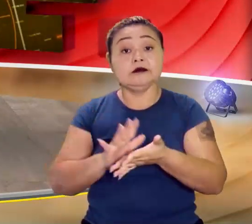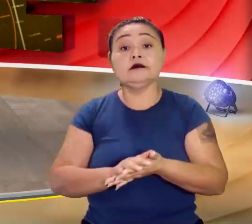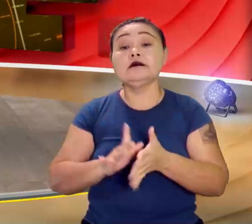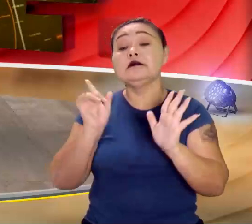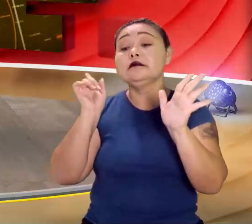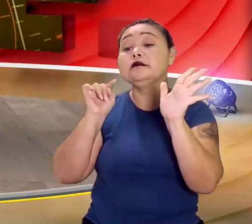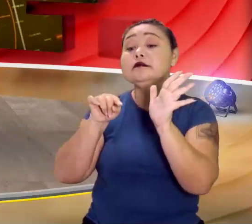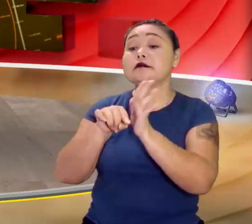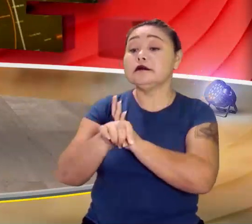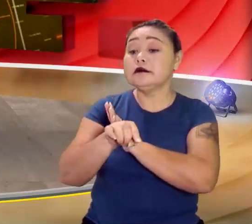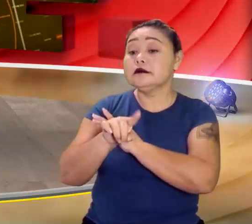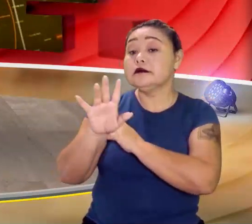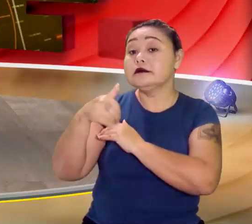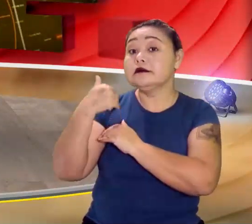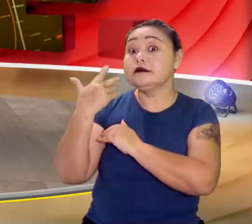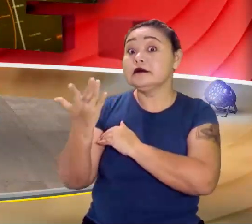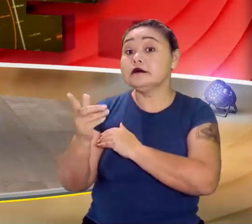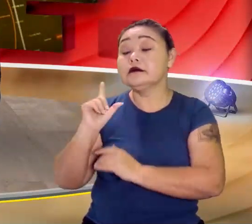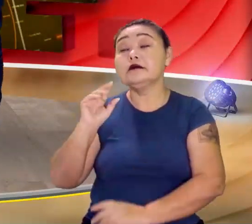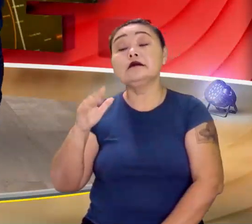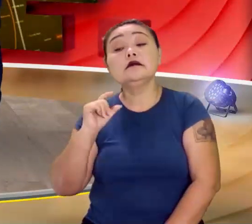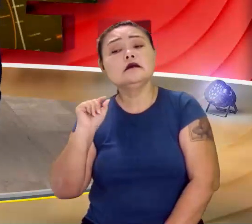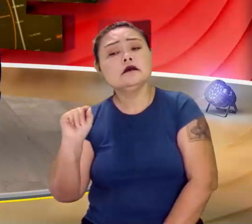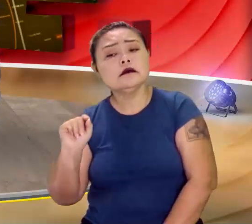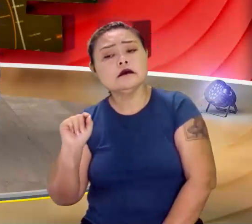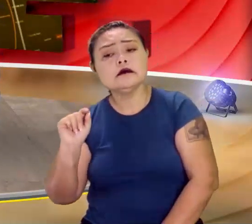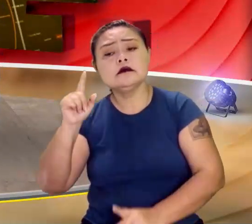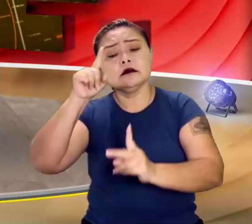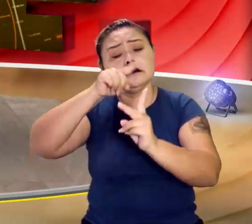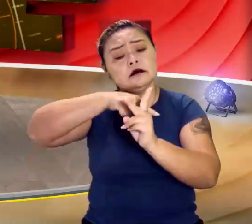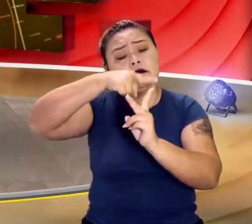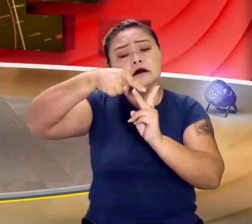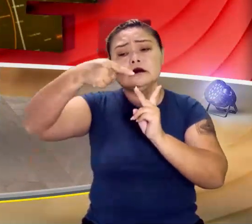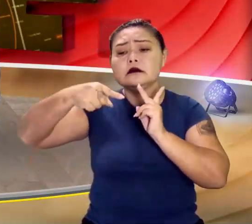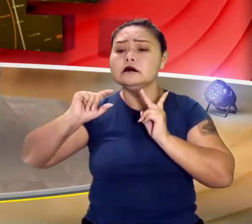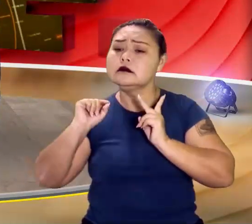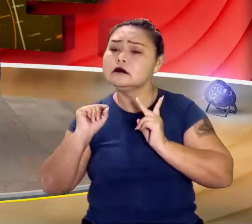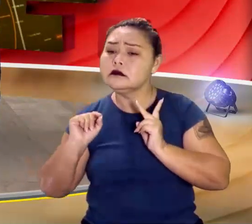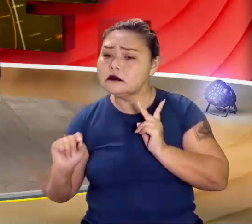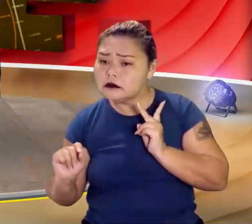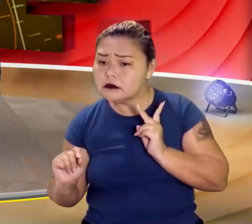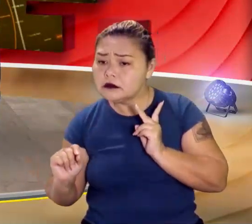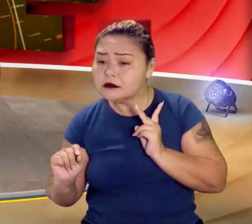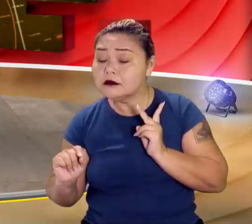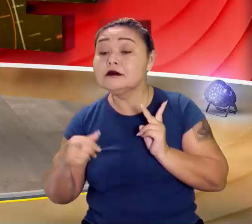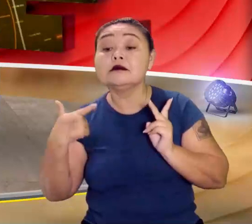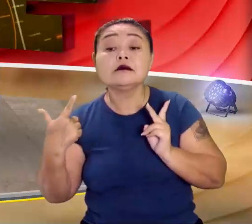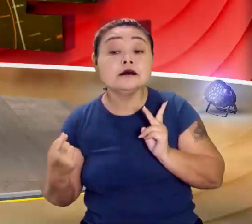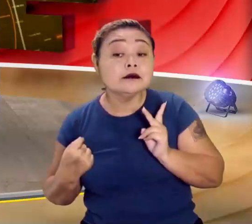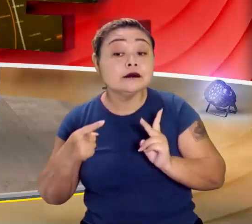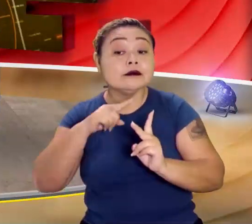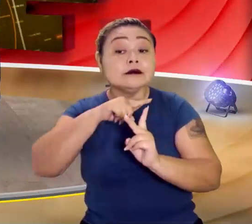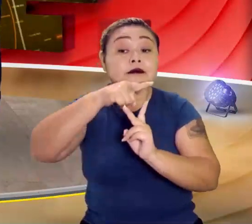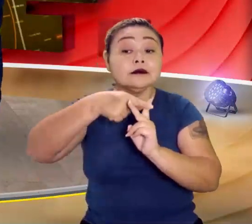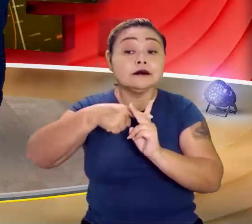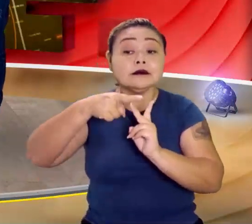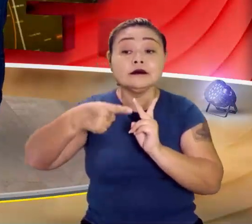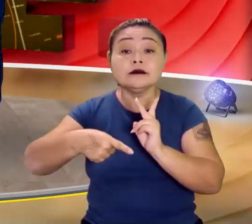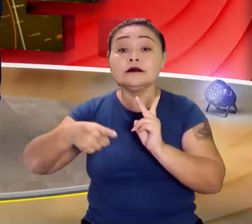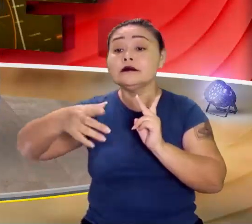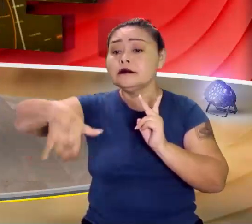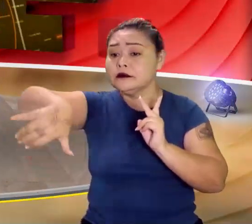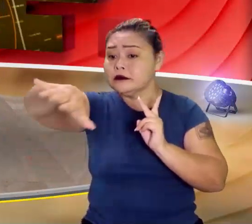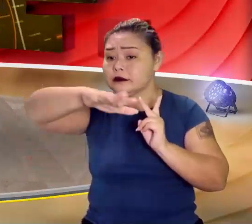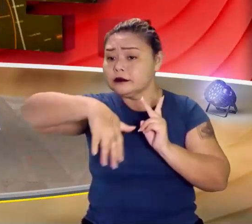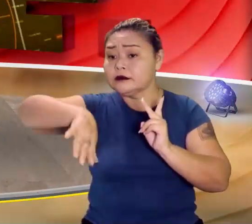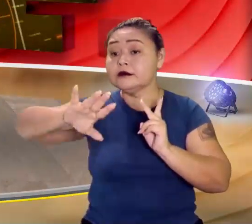aí a perguntinha que não quero calar, afinal, o que é radiciação? E aí, o que é radiciação? Será que a